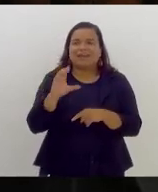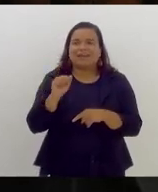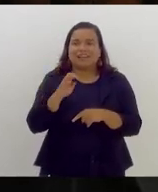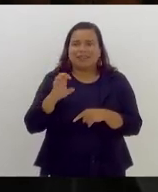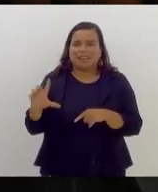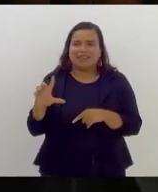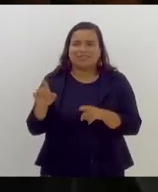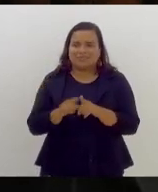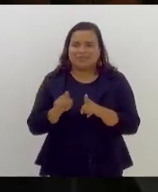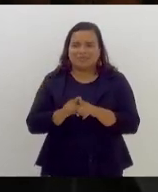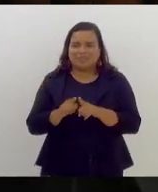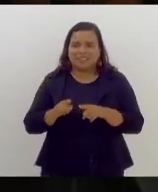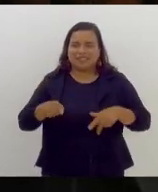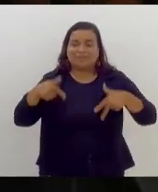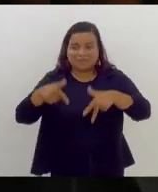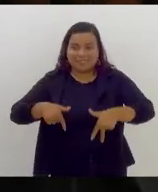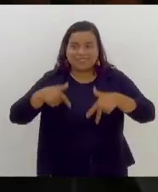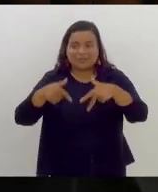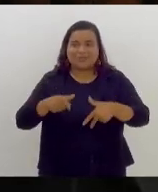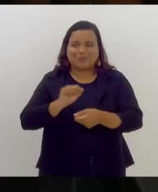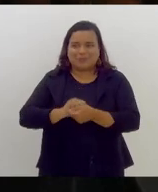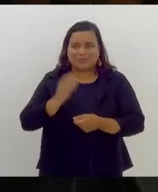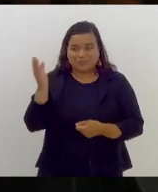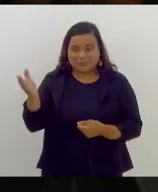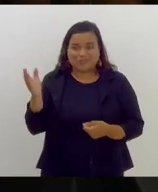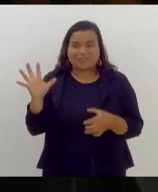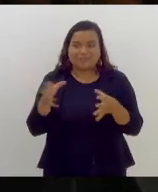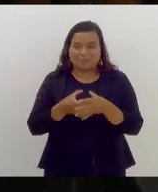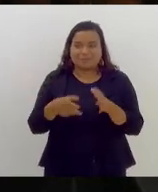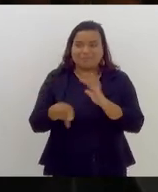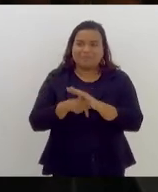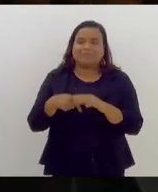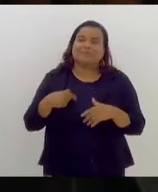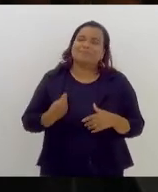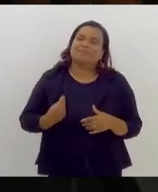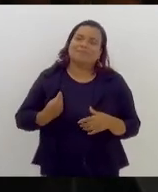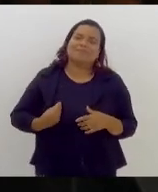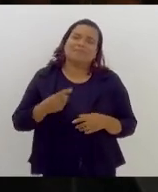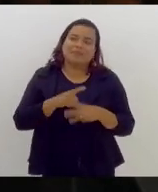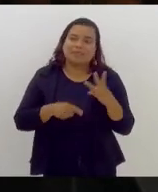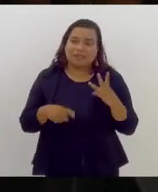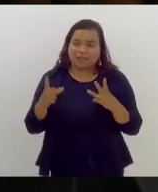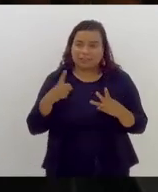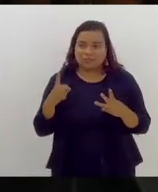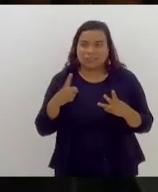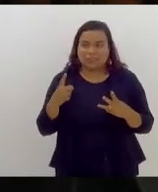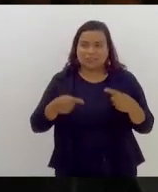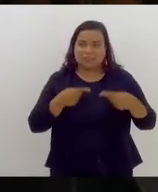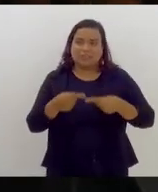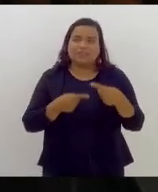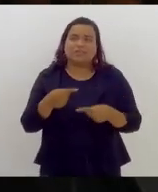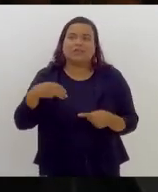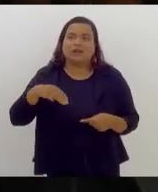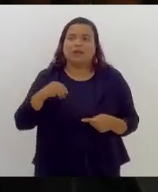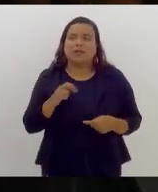enfim, militou lá com a turma. Então, estão presentes hoje três gerações, e o